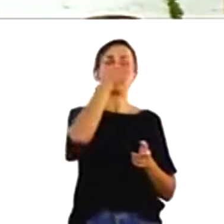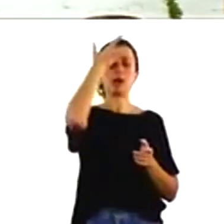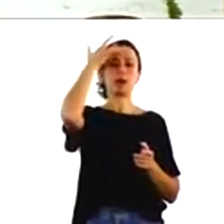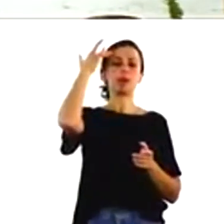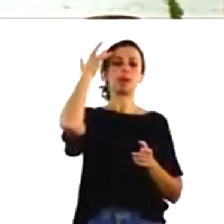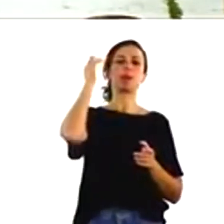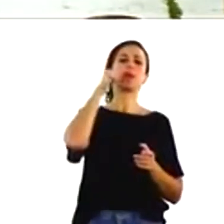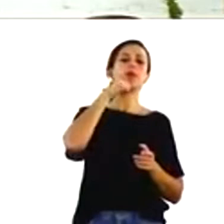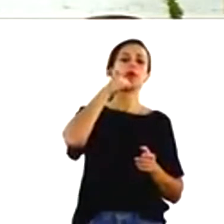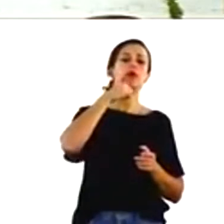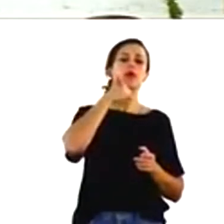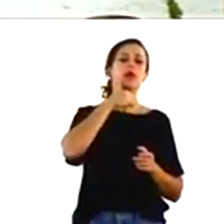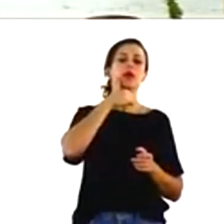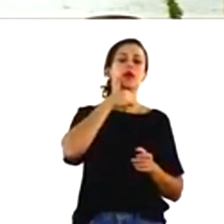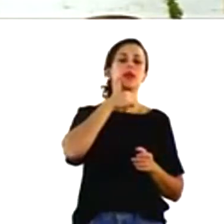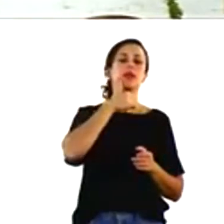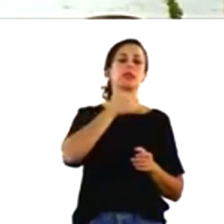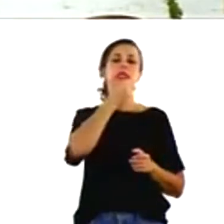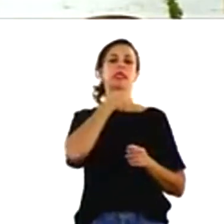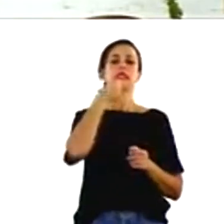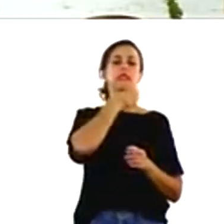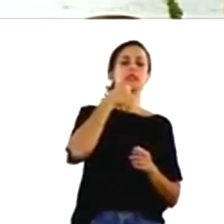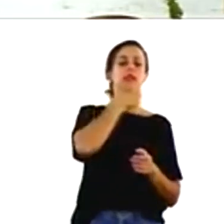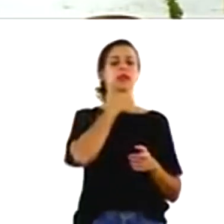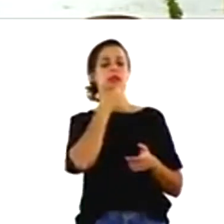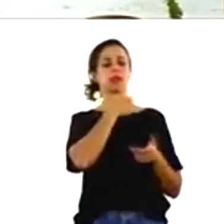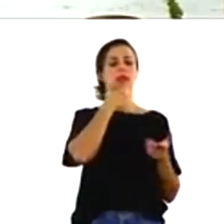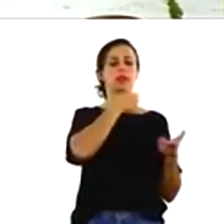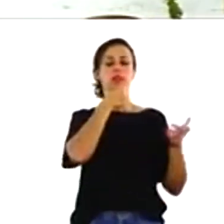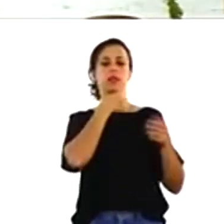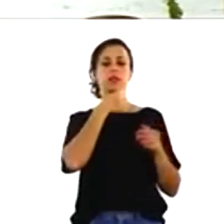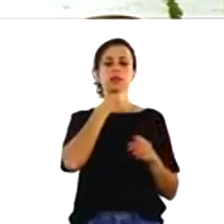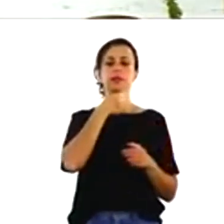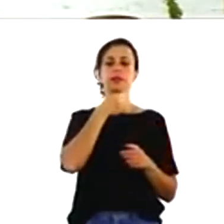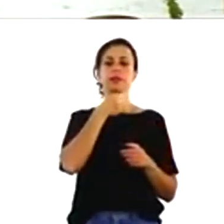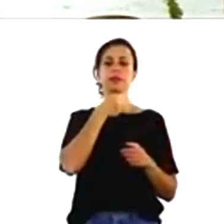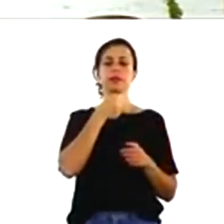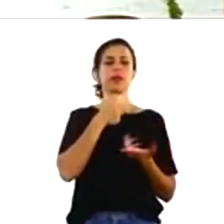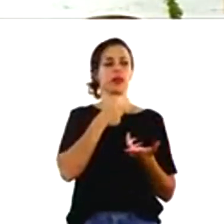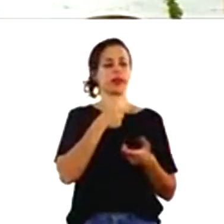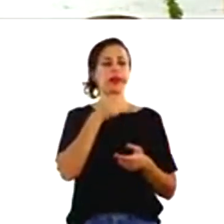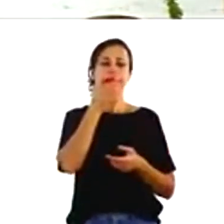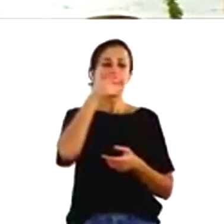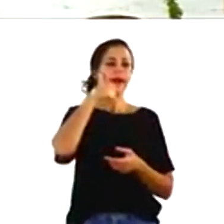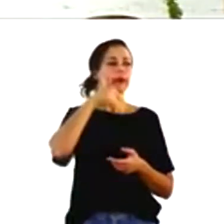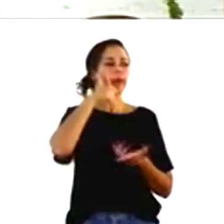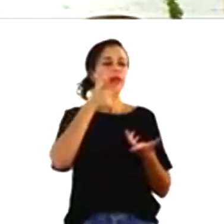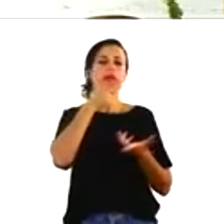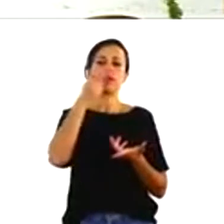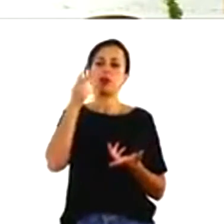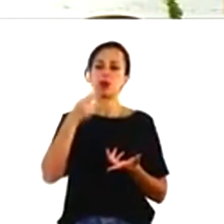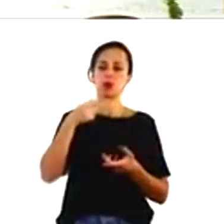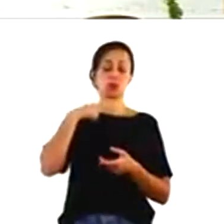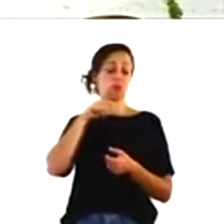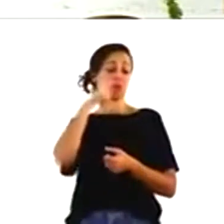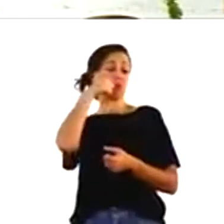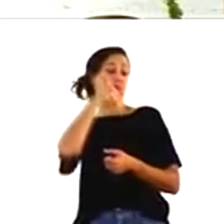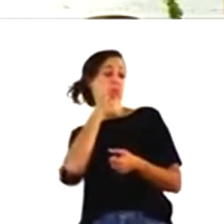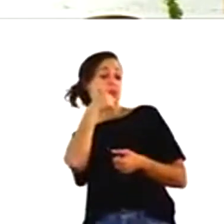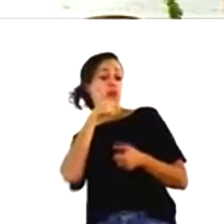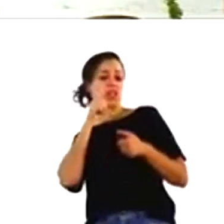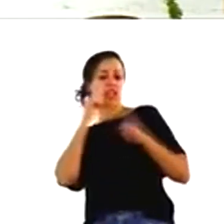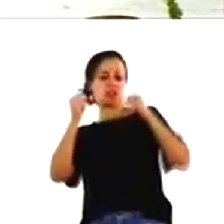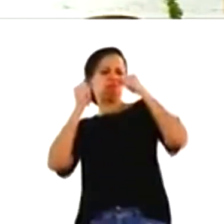inteiro sobre o empoderamento das mulheres no mundo. E eu fiquei